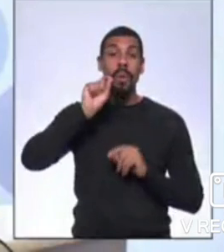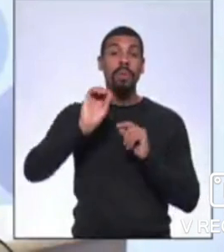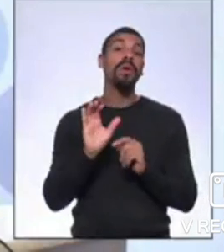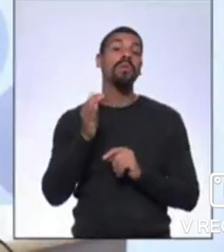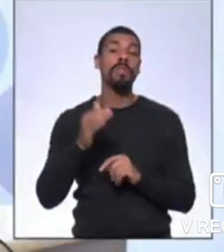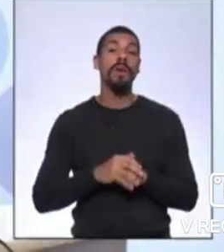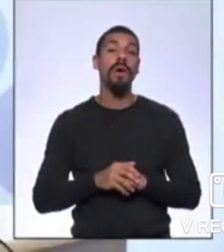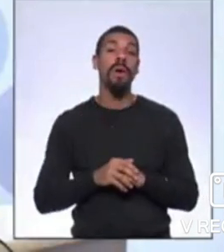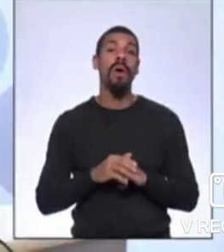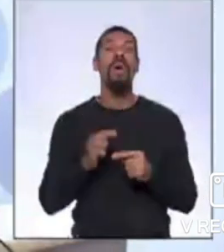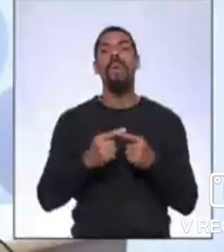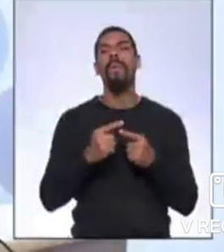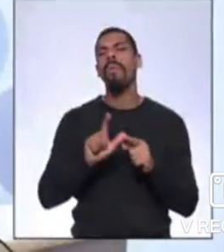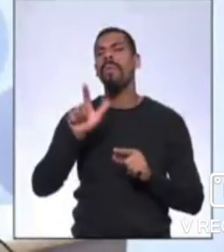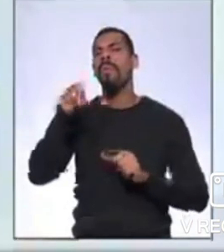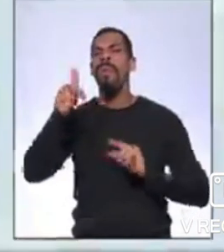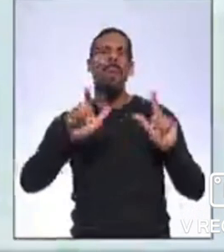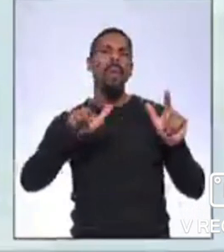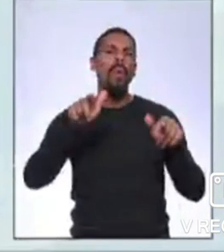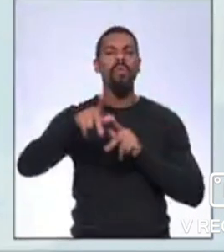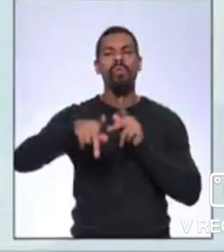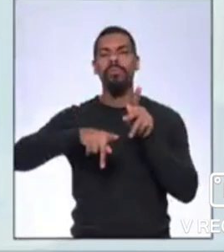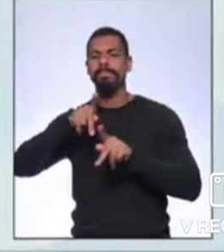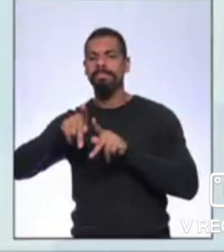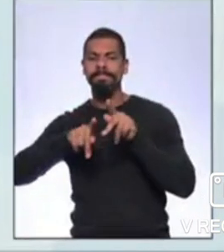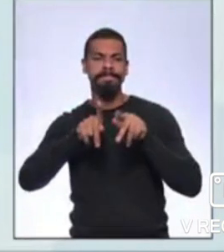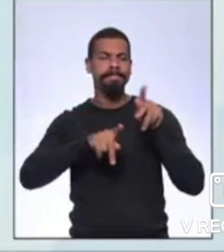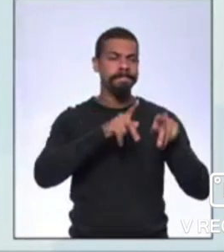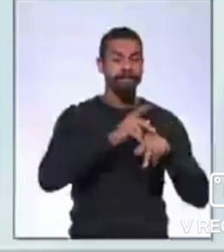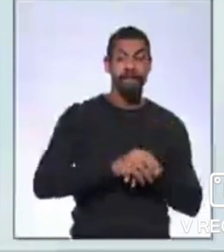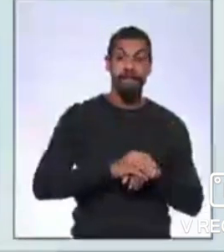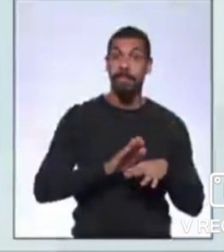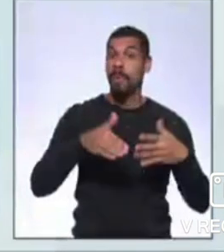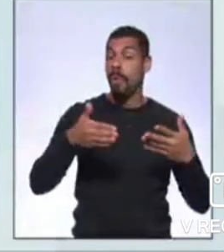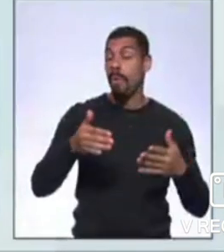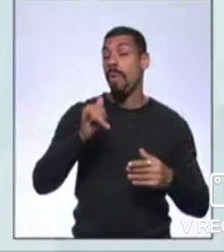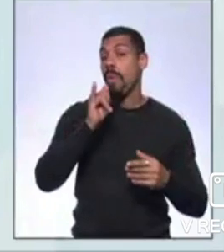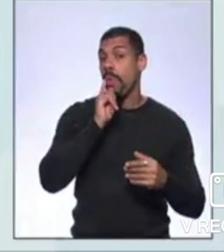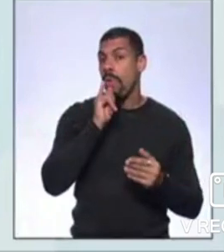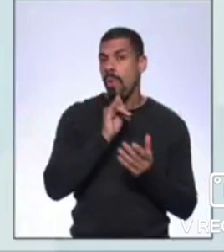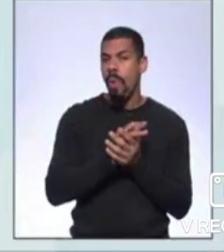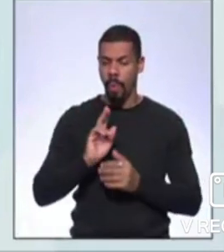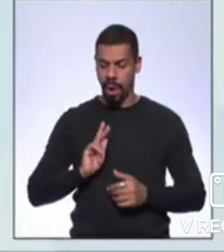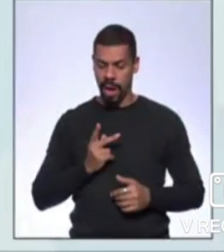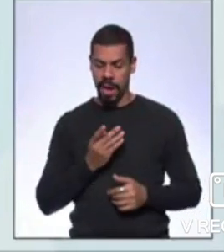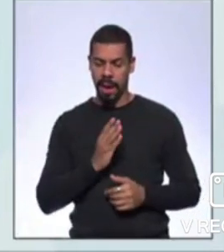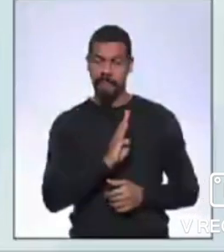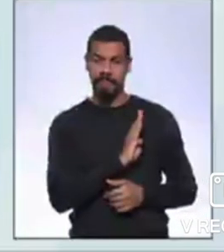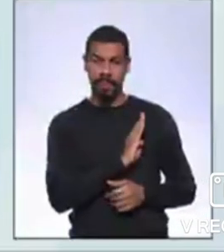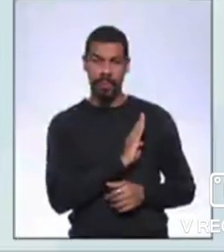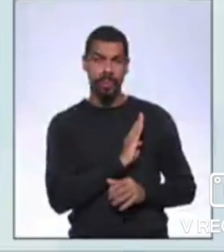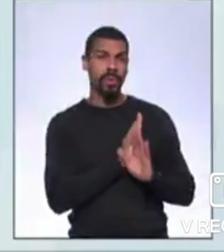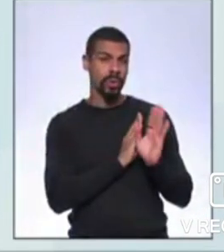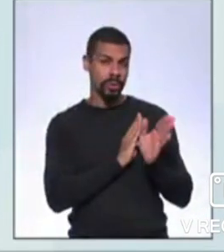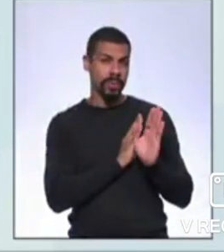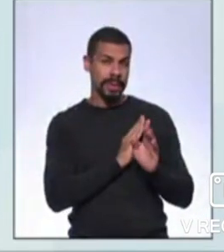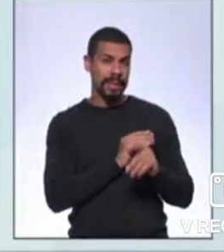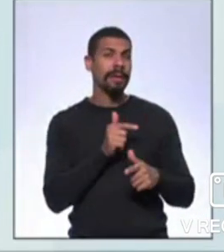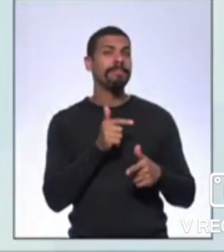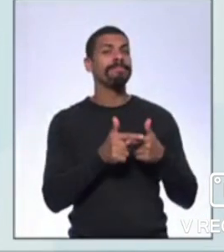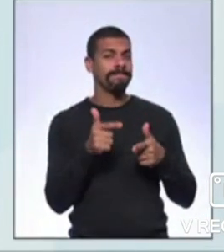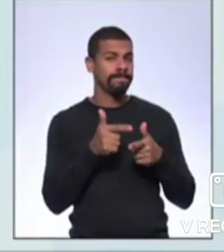né, por cananeus, filisteus, e aí, quando os hebreus chegaram, eles já tiveram uma grande tarefa